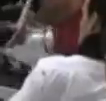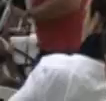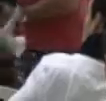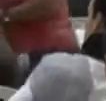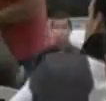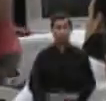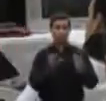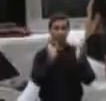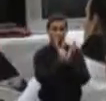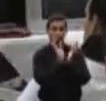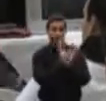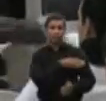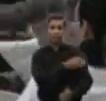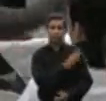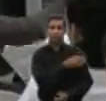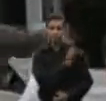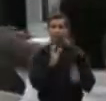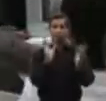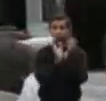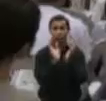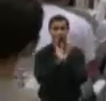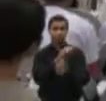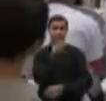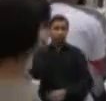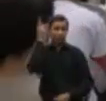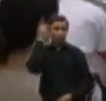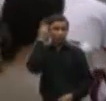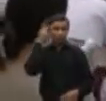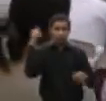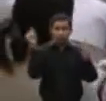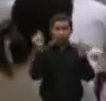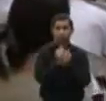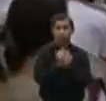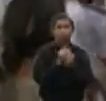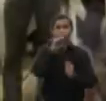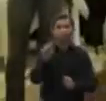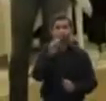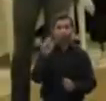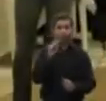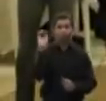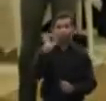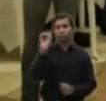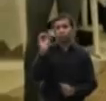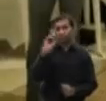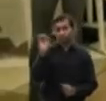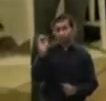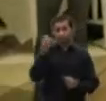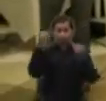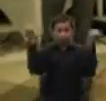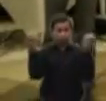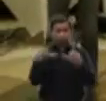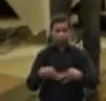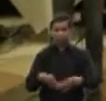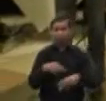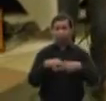As equipes da Zapaz, de Barueri e de São Paulo, junto com a Associação Pestalozzi de Osasco, esclareceram